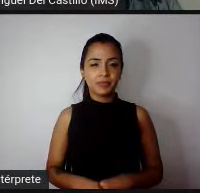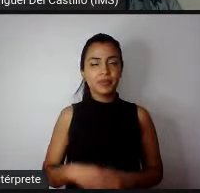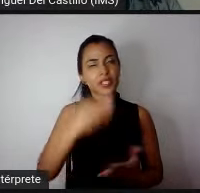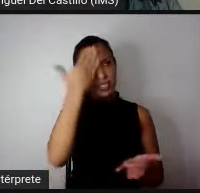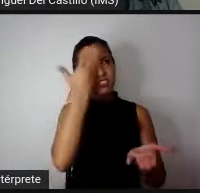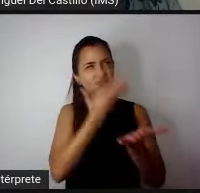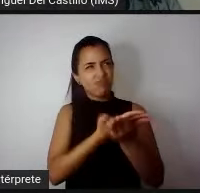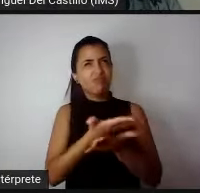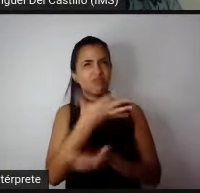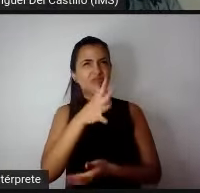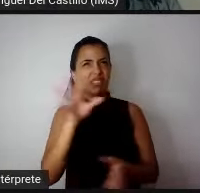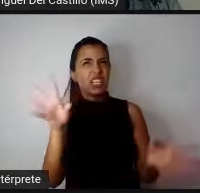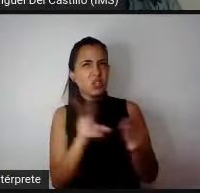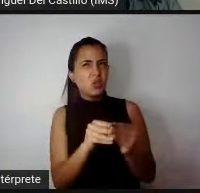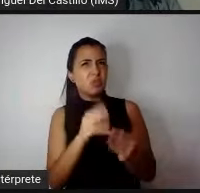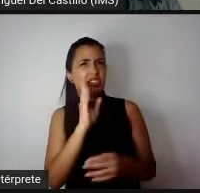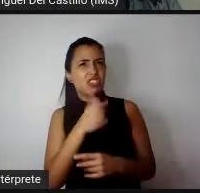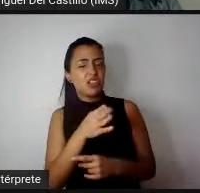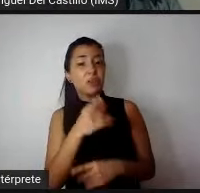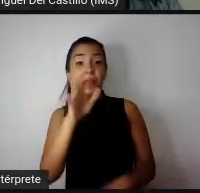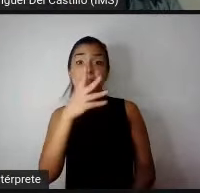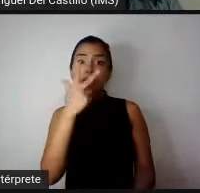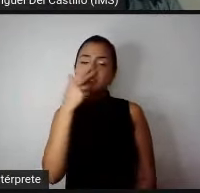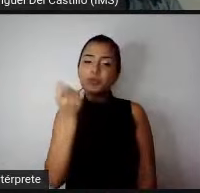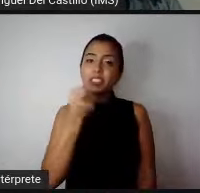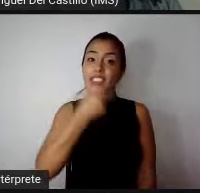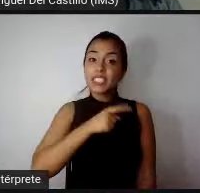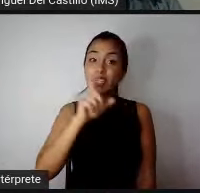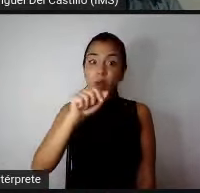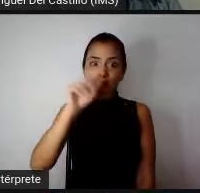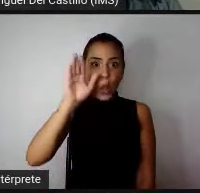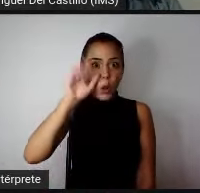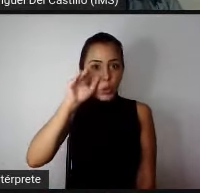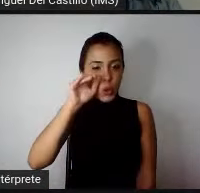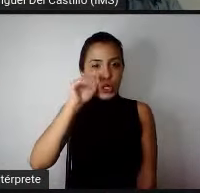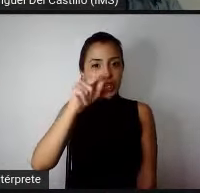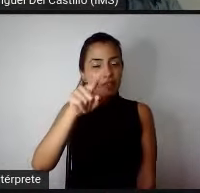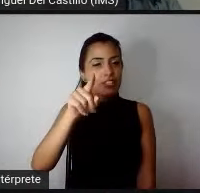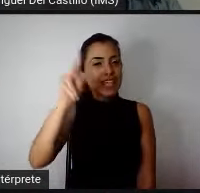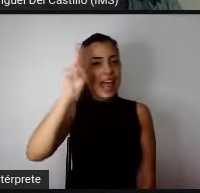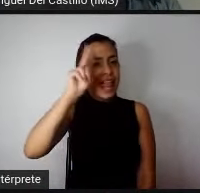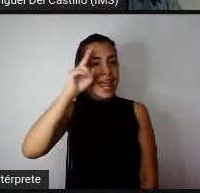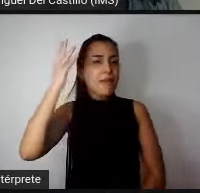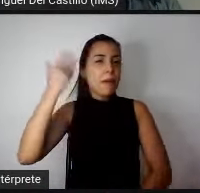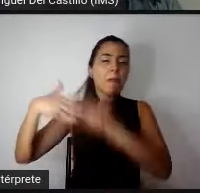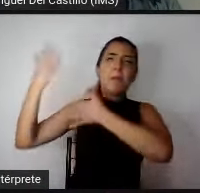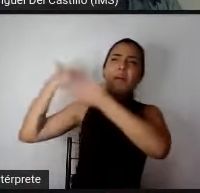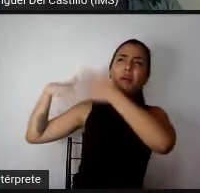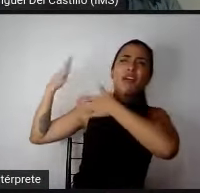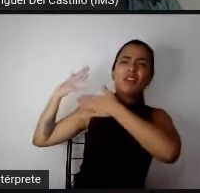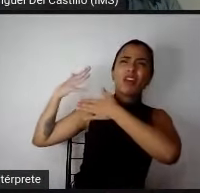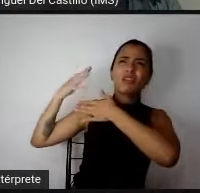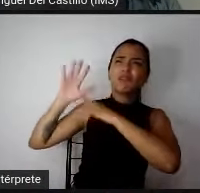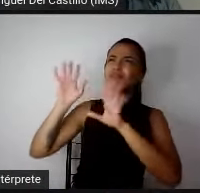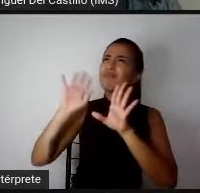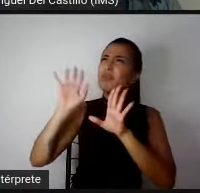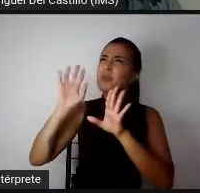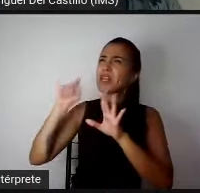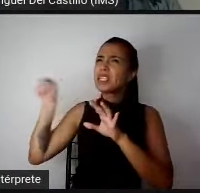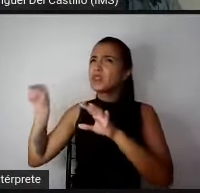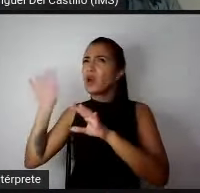Engraçado, é muito curioso. Quando você vê o passado, de repente te faz uma confusão de quando exatamente foi o